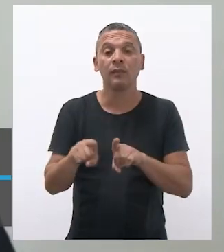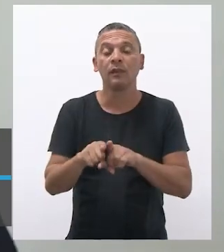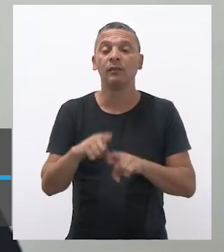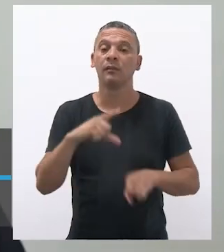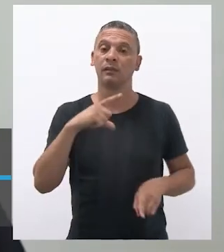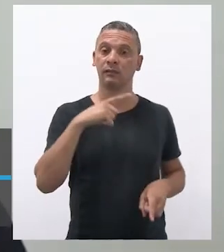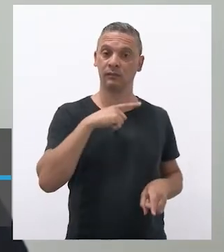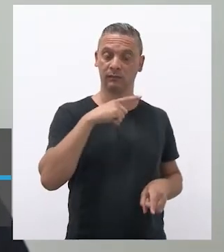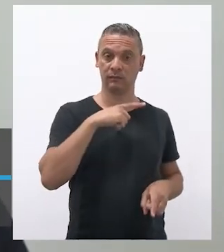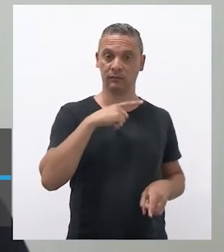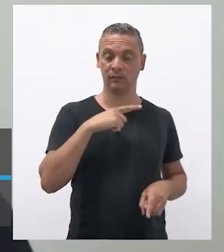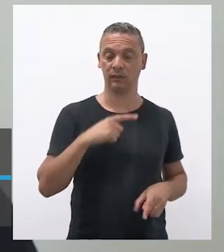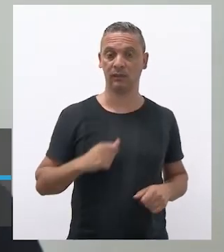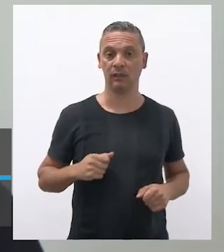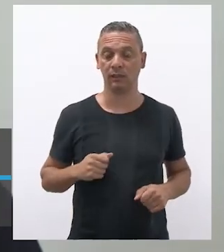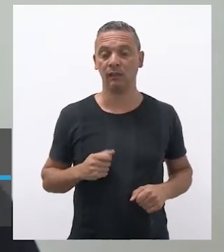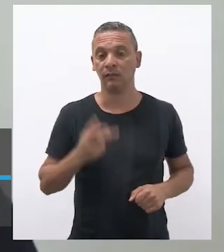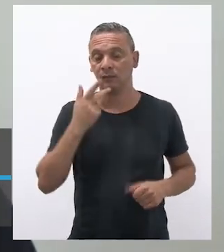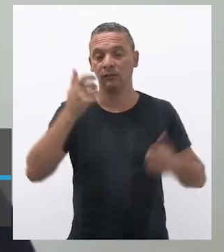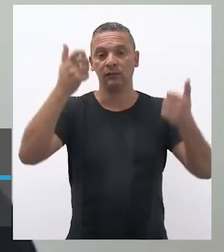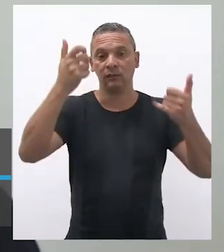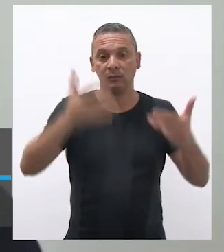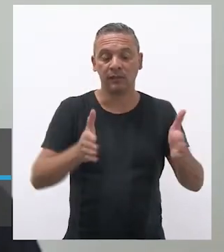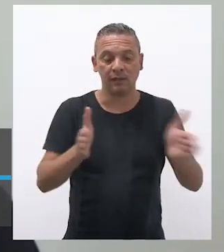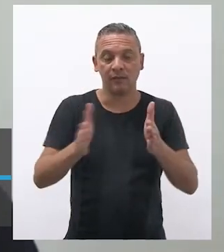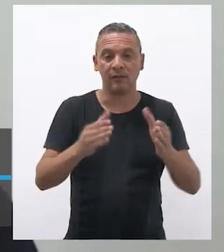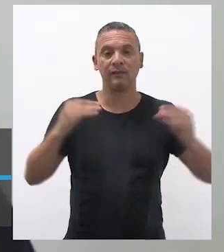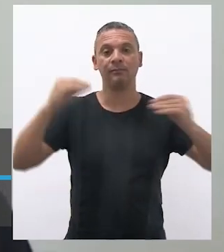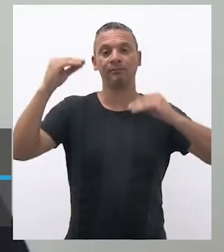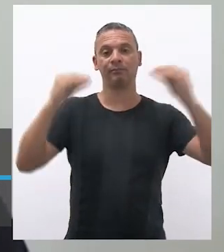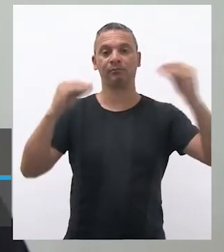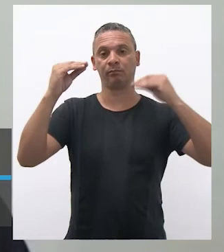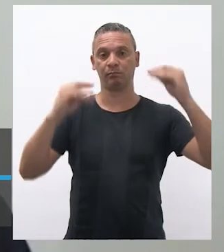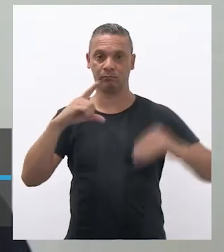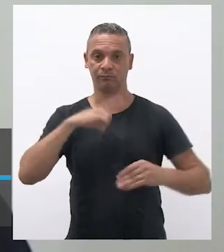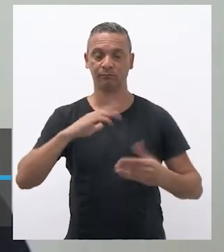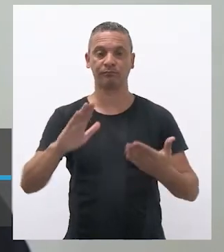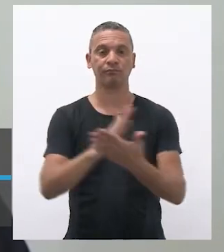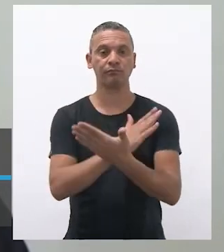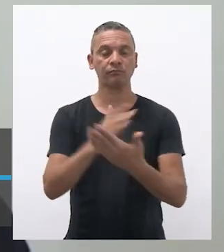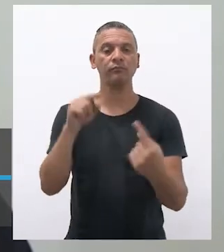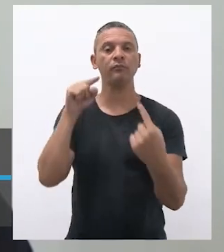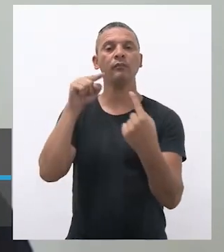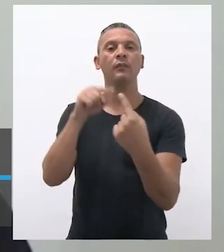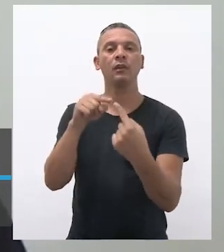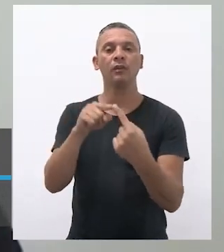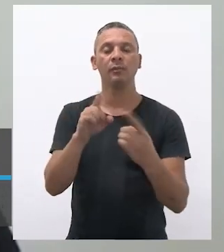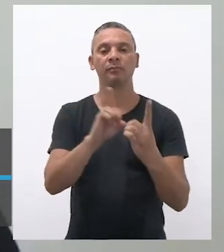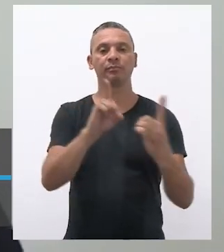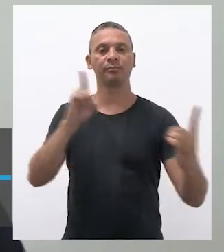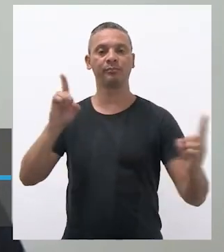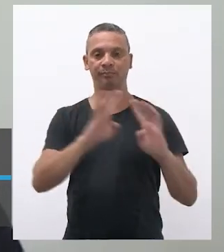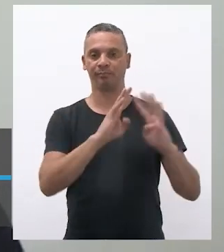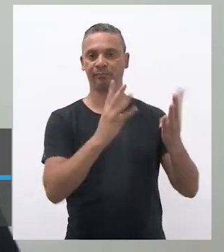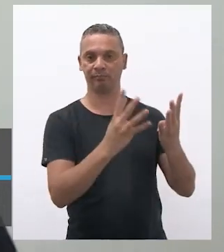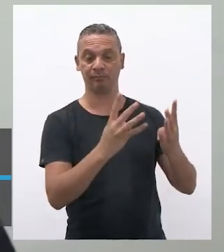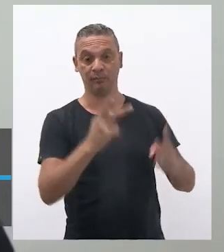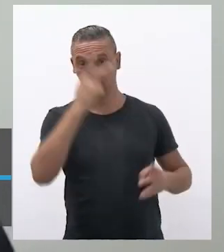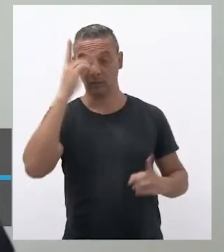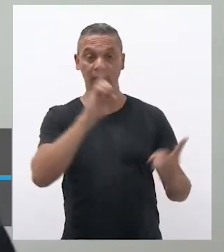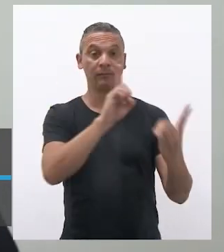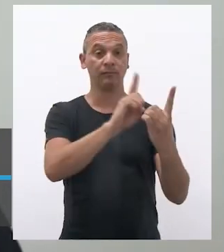quando se passa para uma fase mais flexível em relação ao distanciamento social, o atendimento